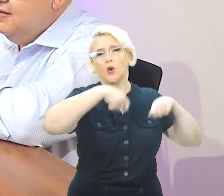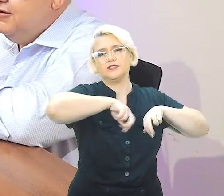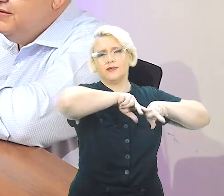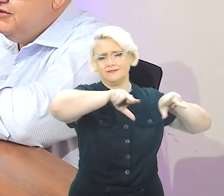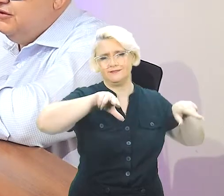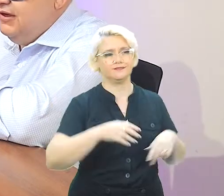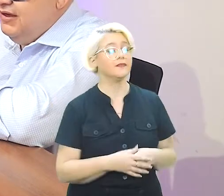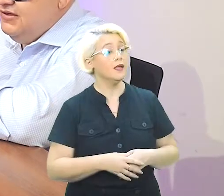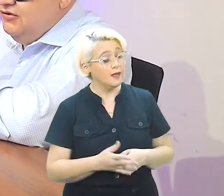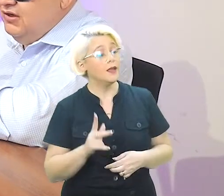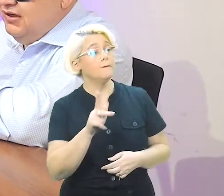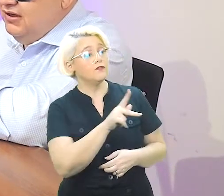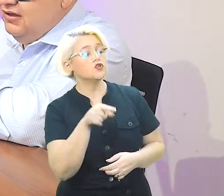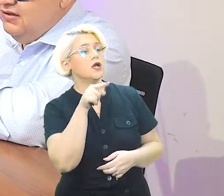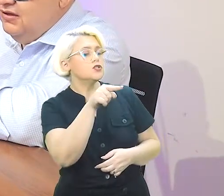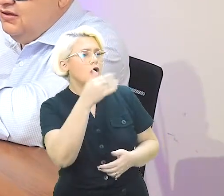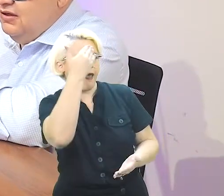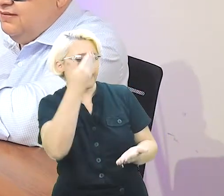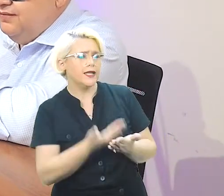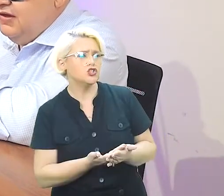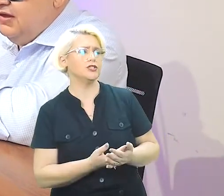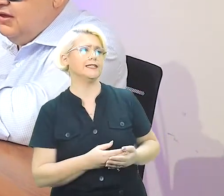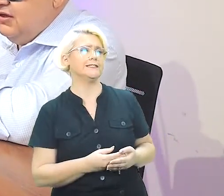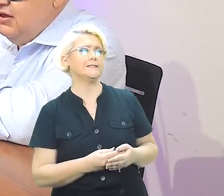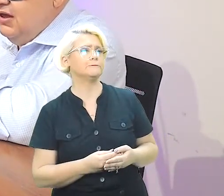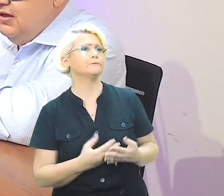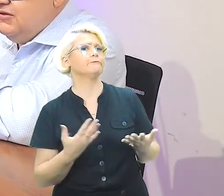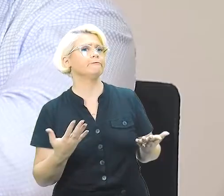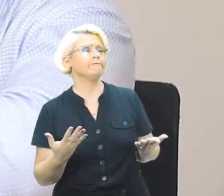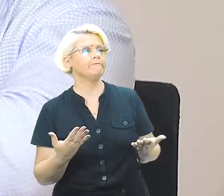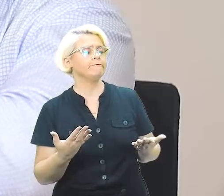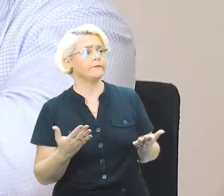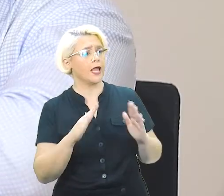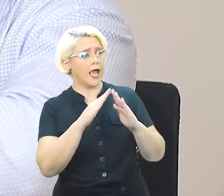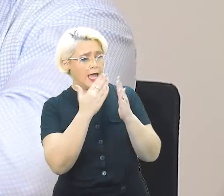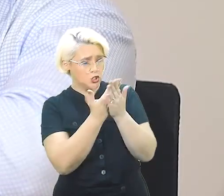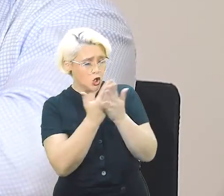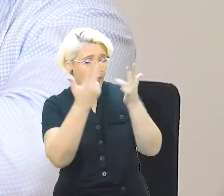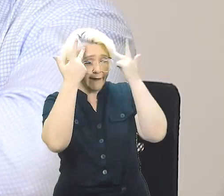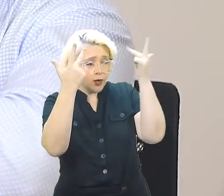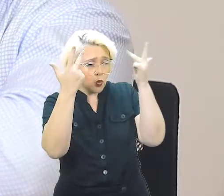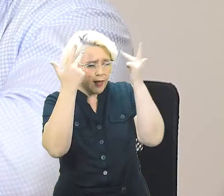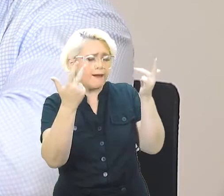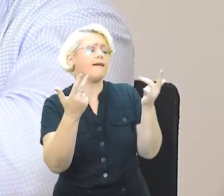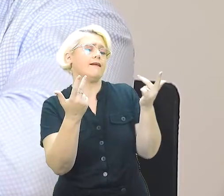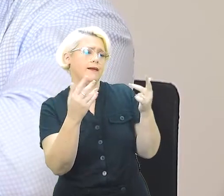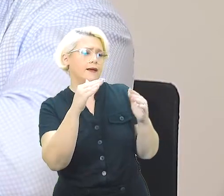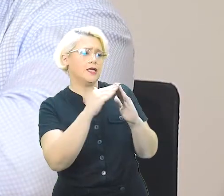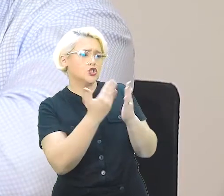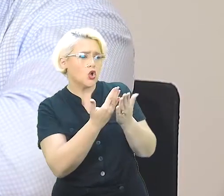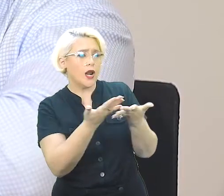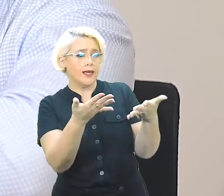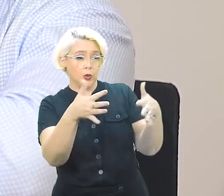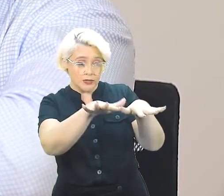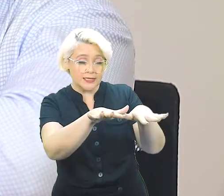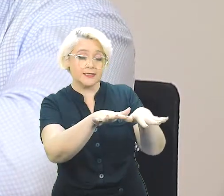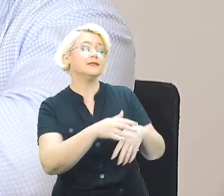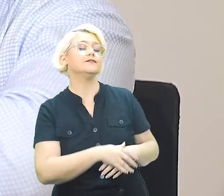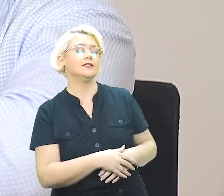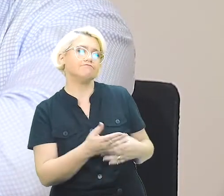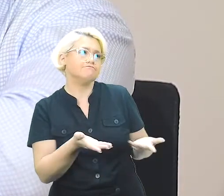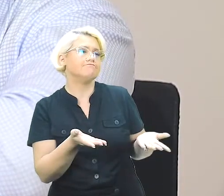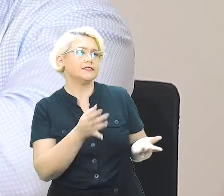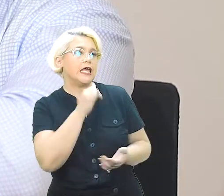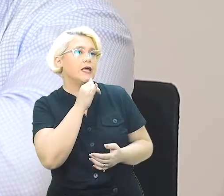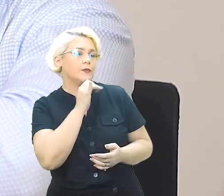possibilidades. Professora, a senhora acredita que a escola regular, a escola inclusiva,